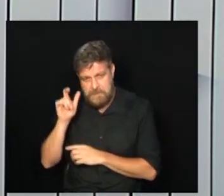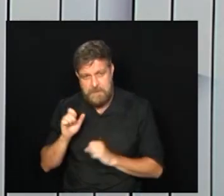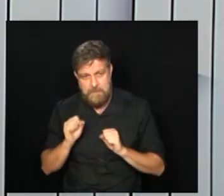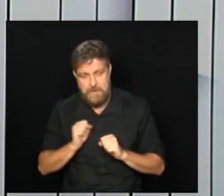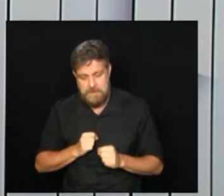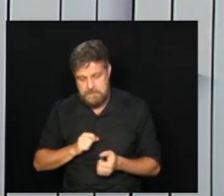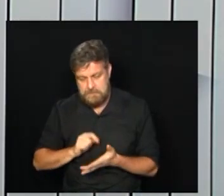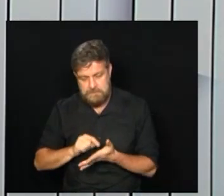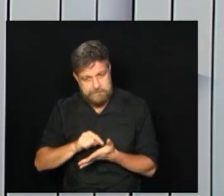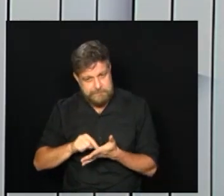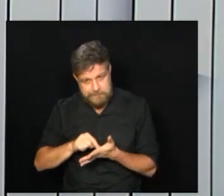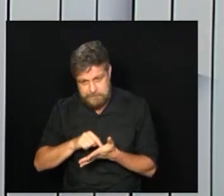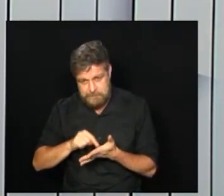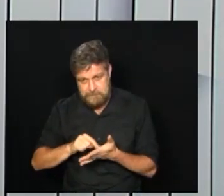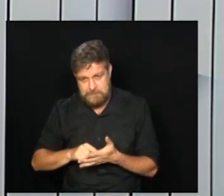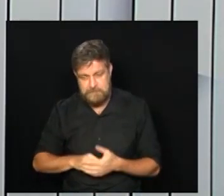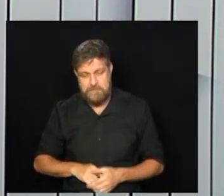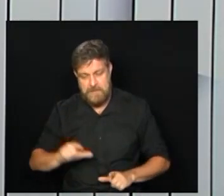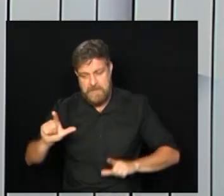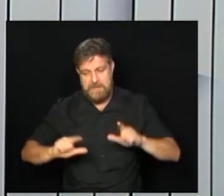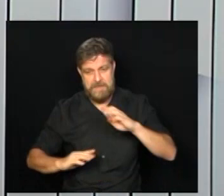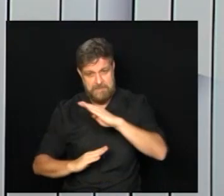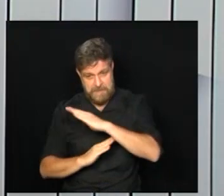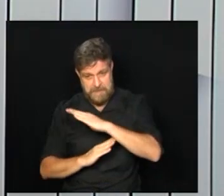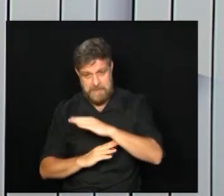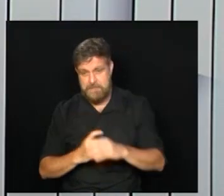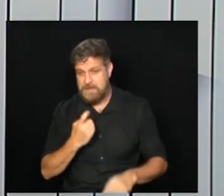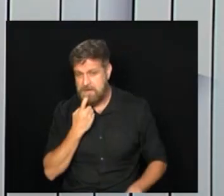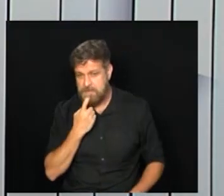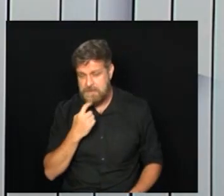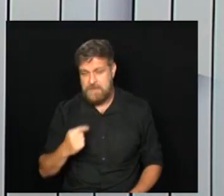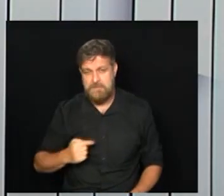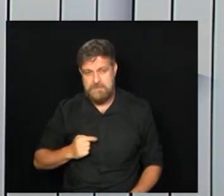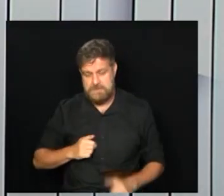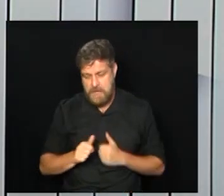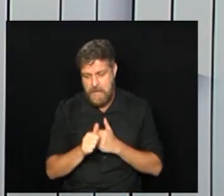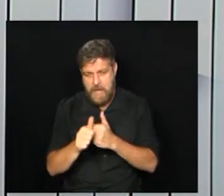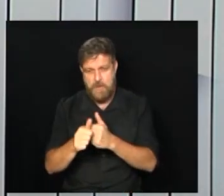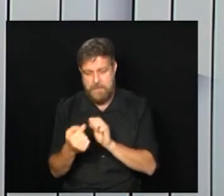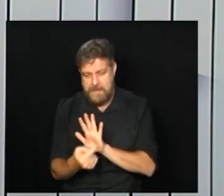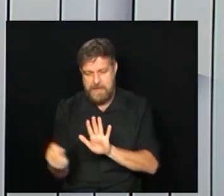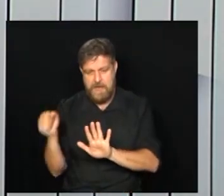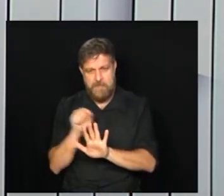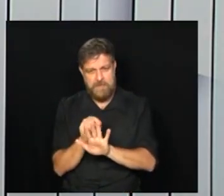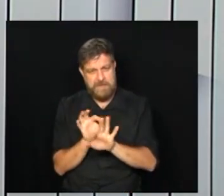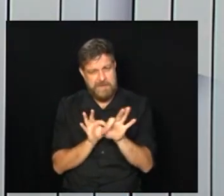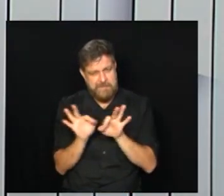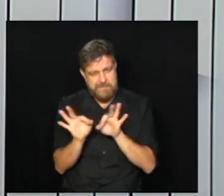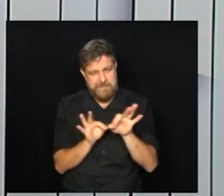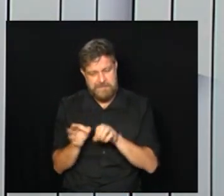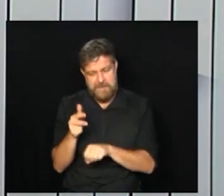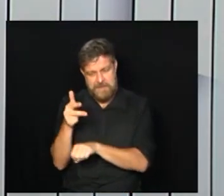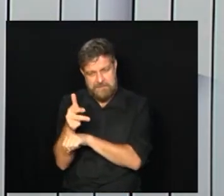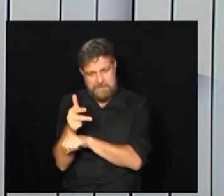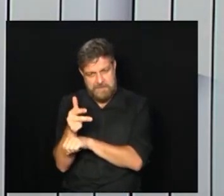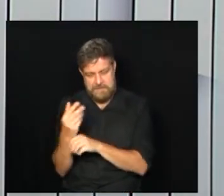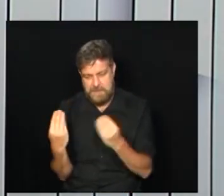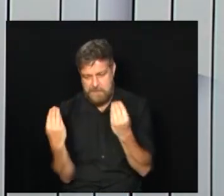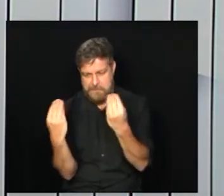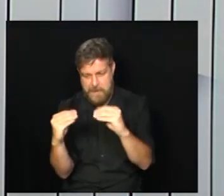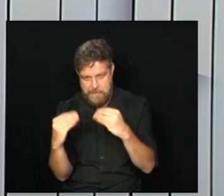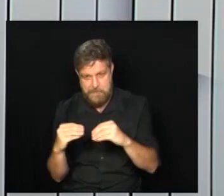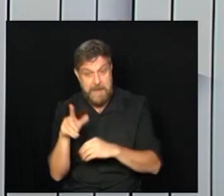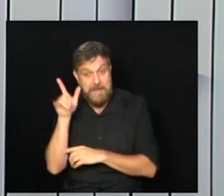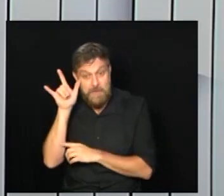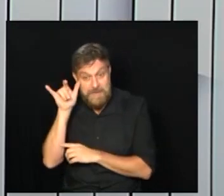só digitar lá TV Câmara Campinas que você acompanha todos os bastidores e os vídeos que nós gravamos por